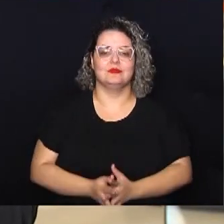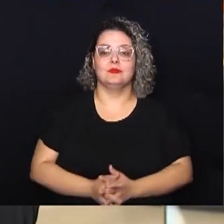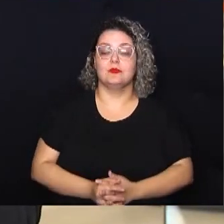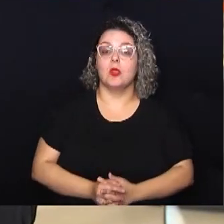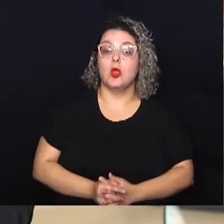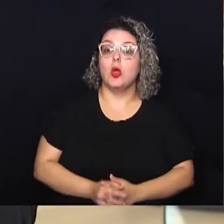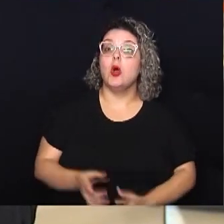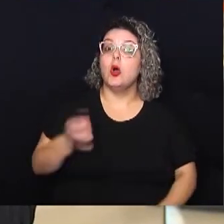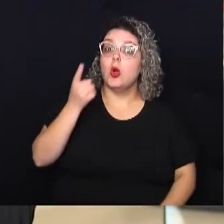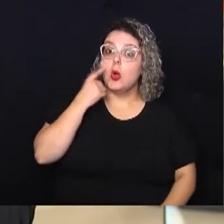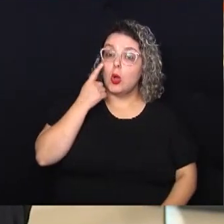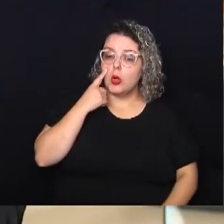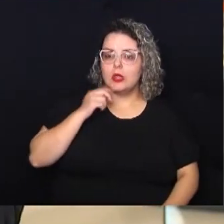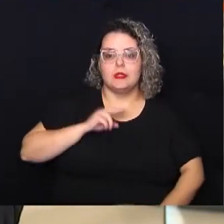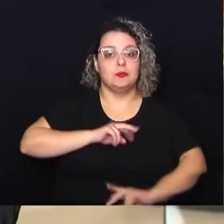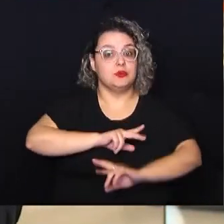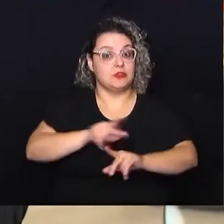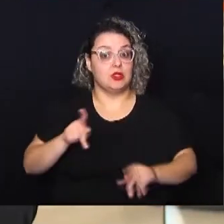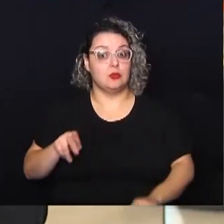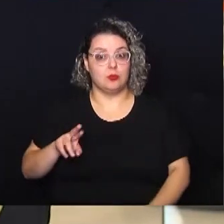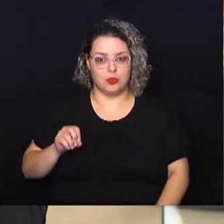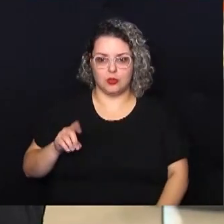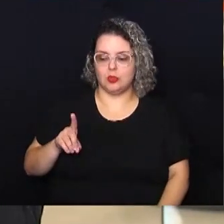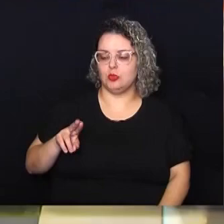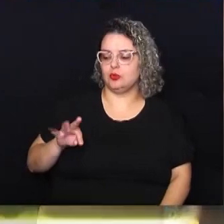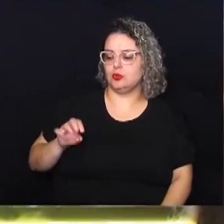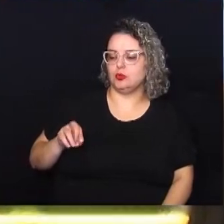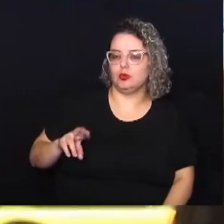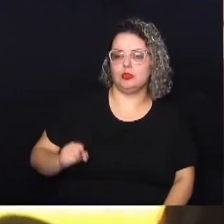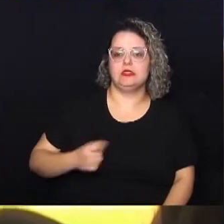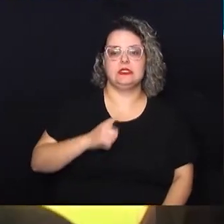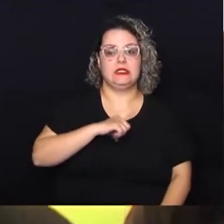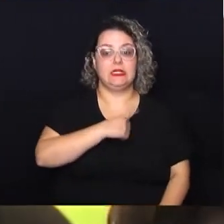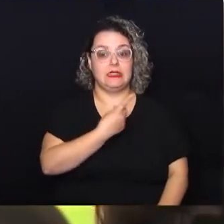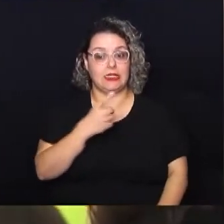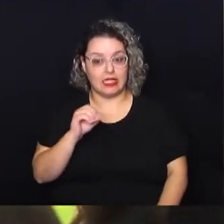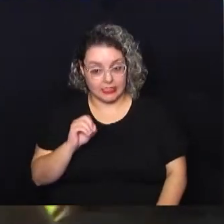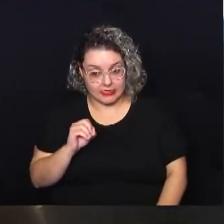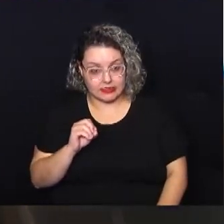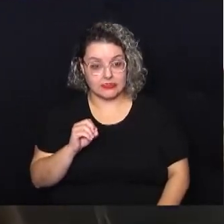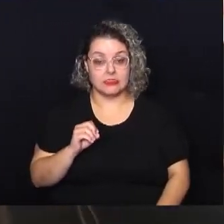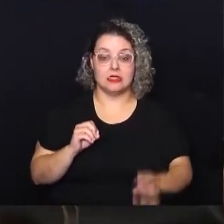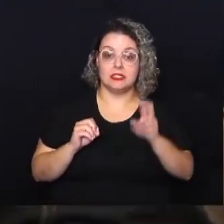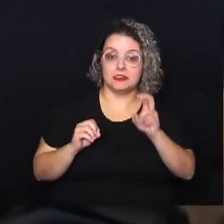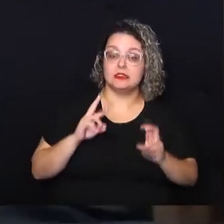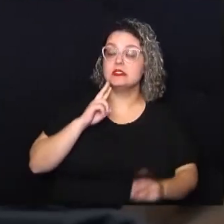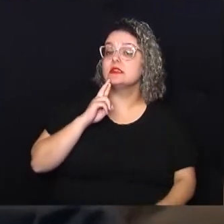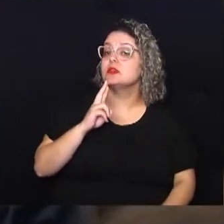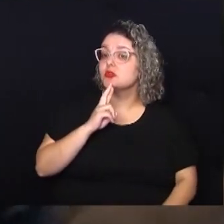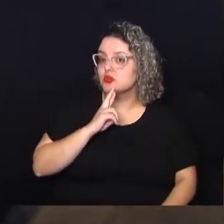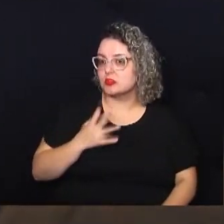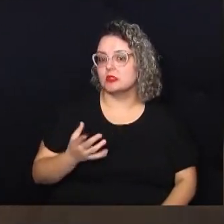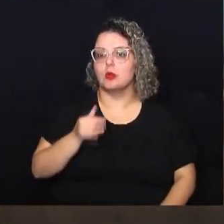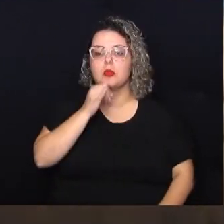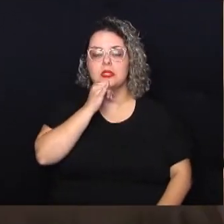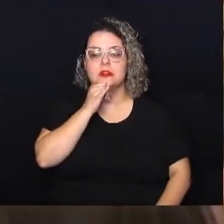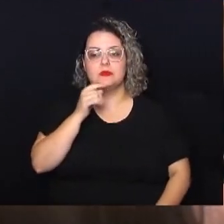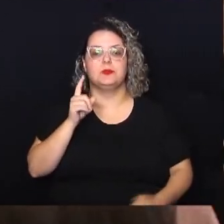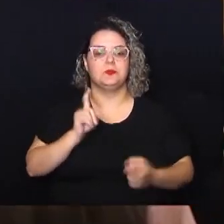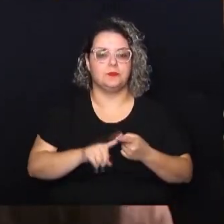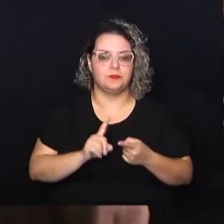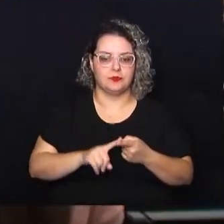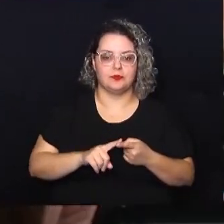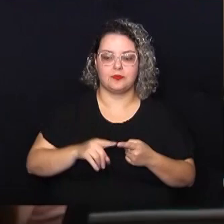Olha, nós temos vários produtores, né? Então são 10 produtores e 5 restaurantes. Então, por exemplo, nós temos a